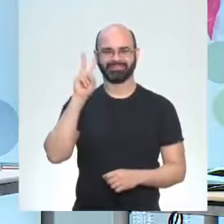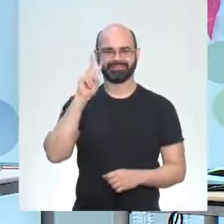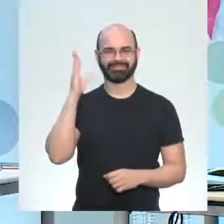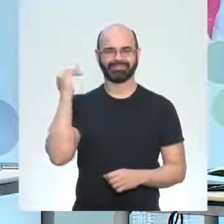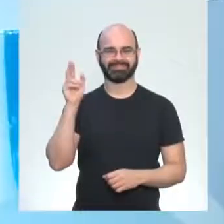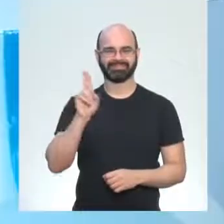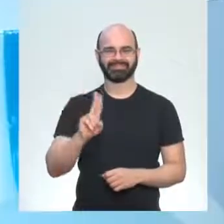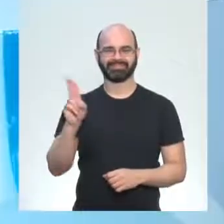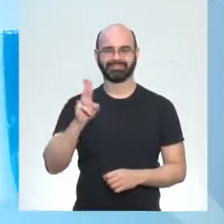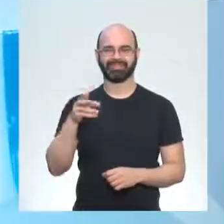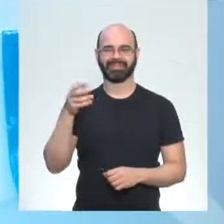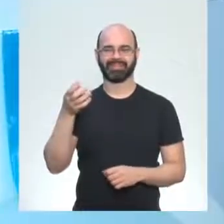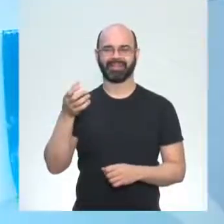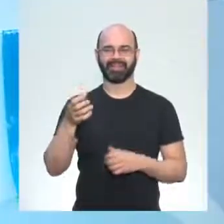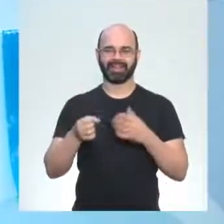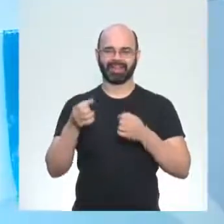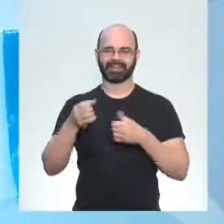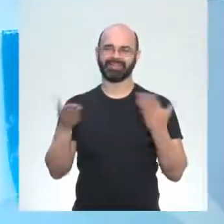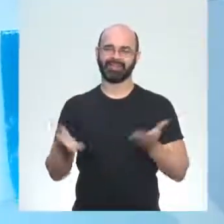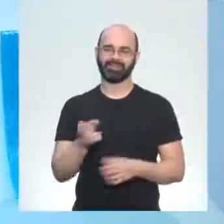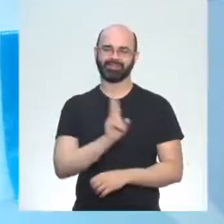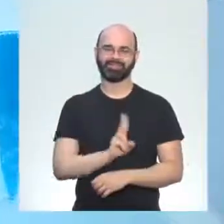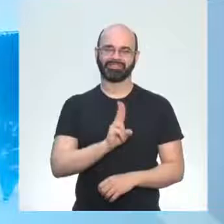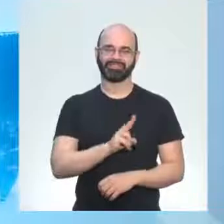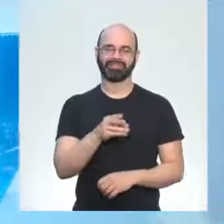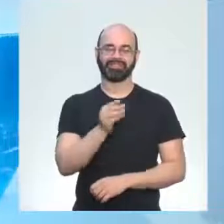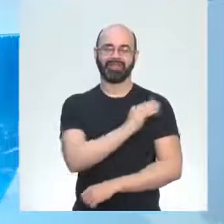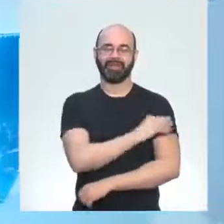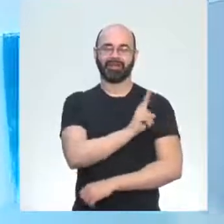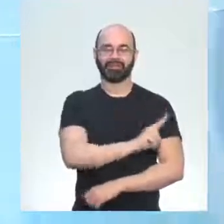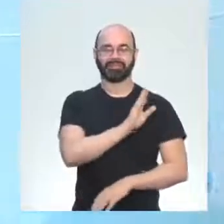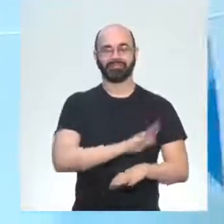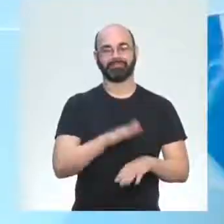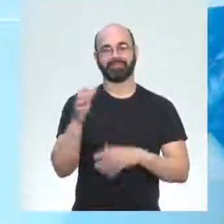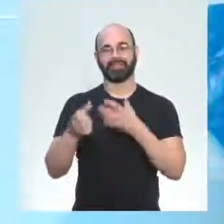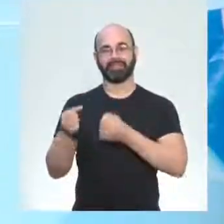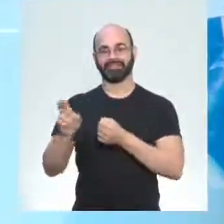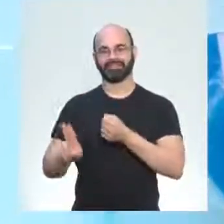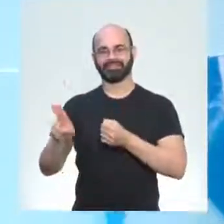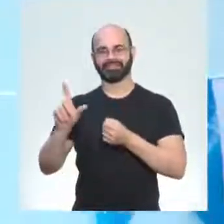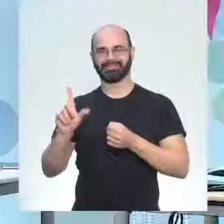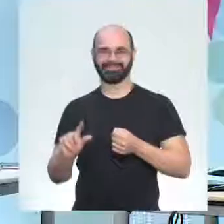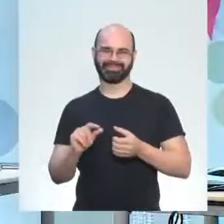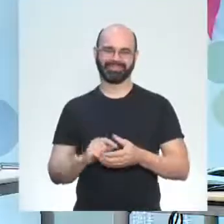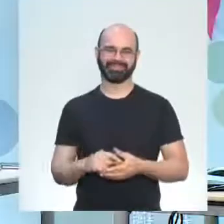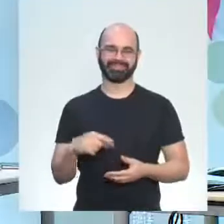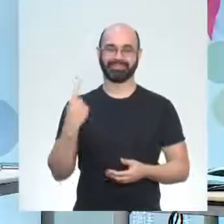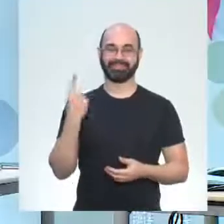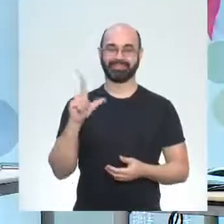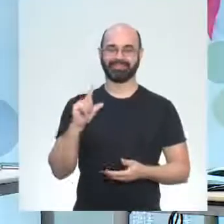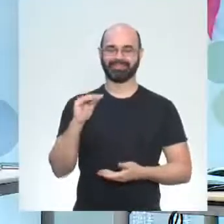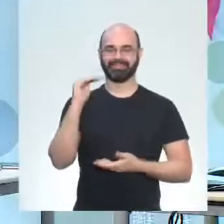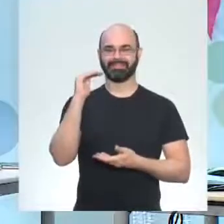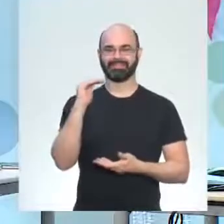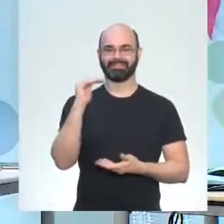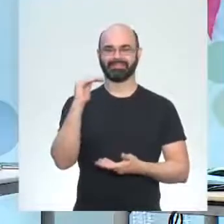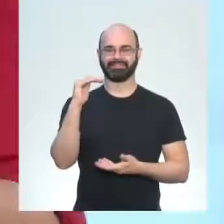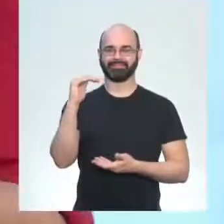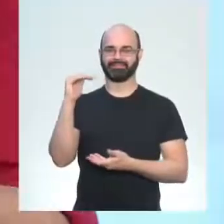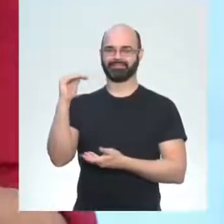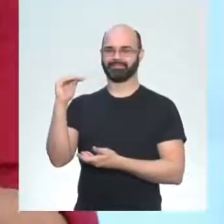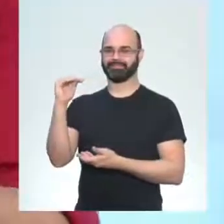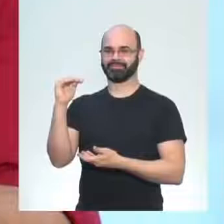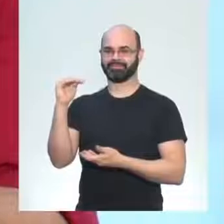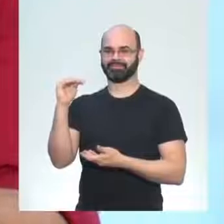é que a gente está usando mais álcool que leite hoje em dia. É? Né? Então eu trouxe aqui, ó, 1 litro de... Para esse lado é melhor, né?